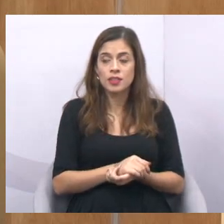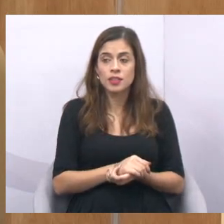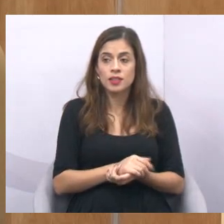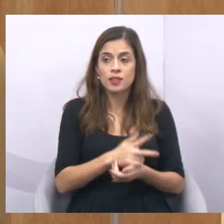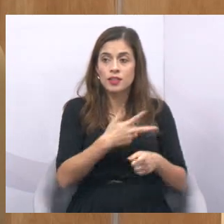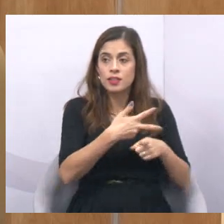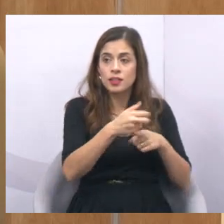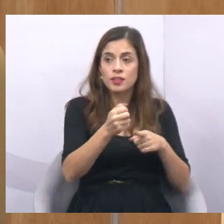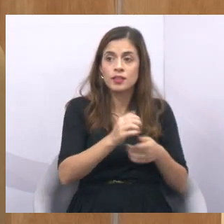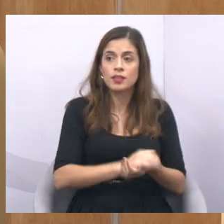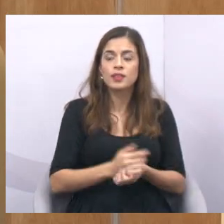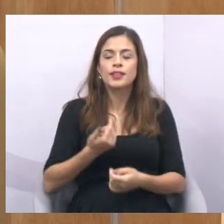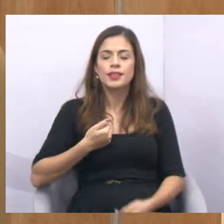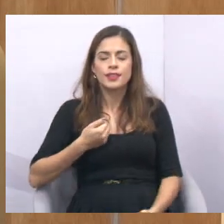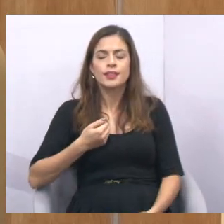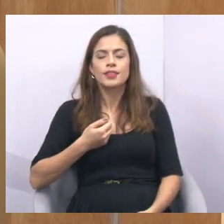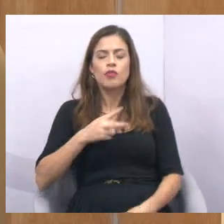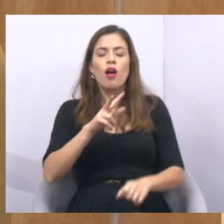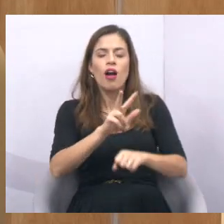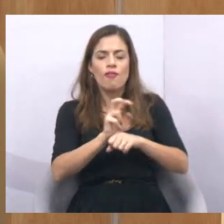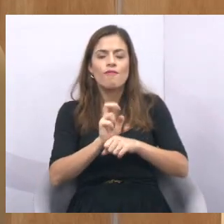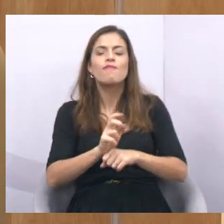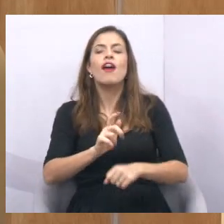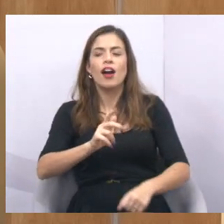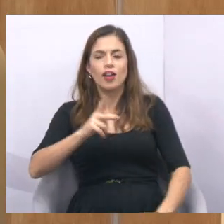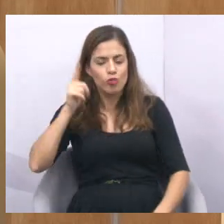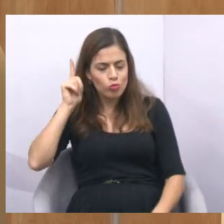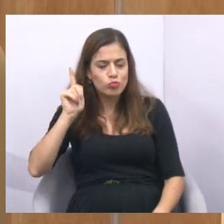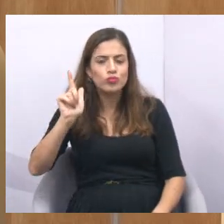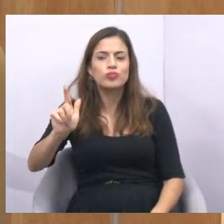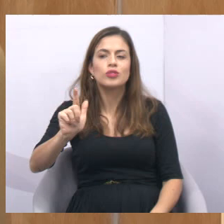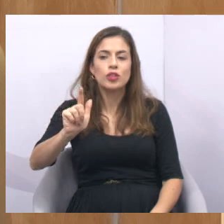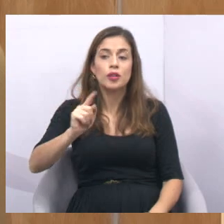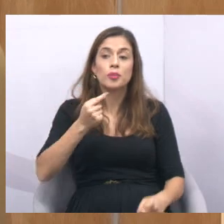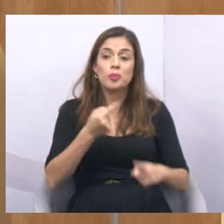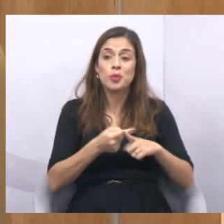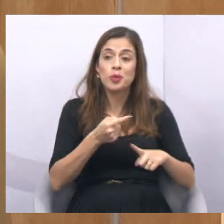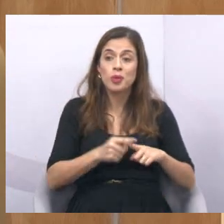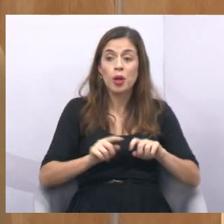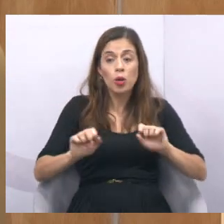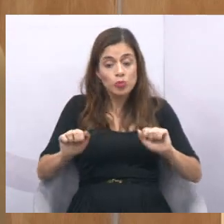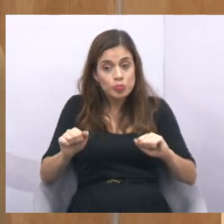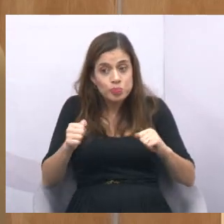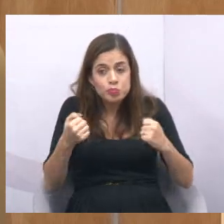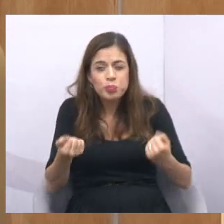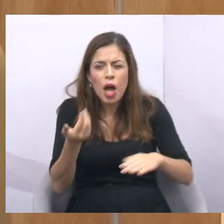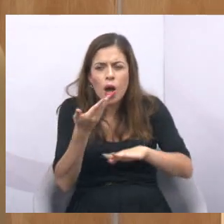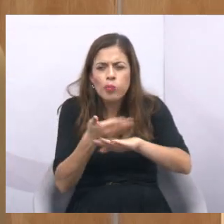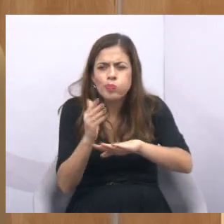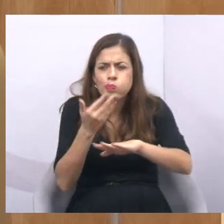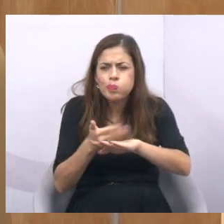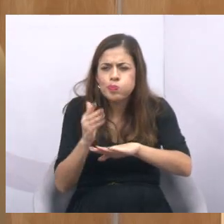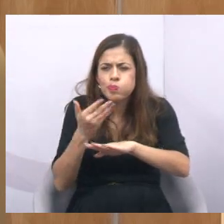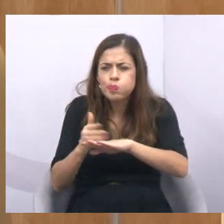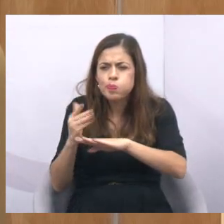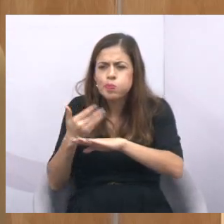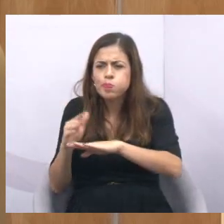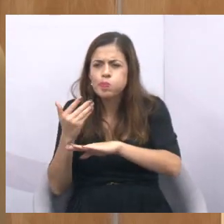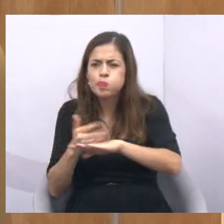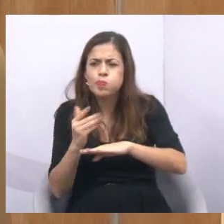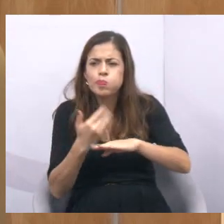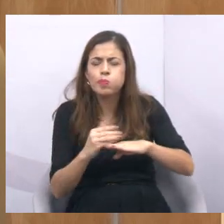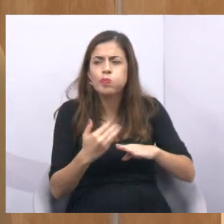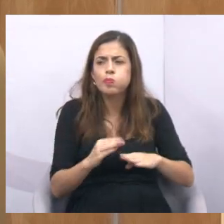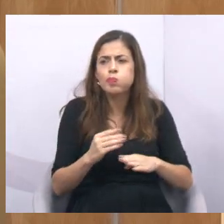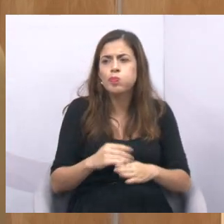63, e eu consegui a minha vaga. Por quê? Porque eu me dediquei, treinei 4 meses de seleção brasileira, naquela